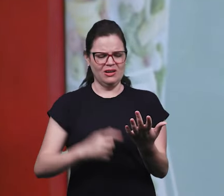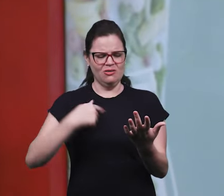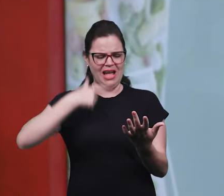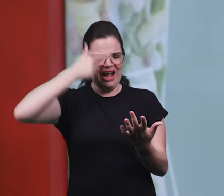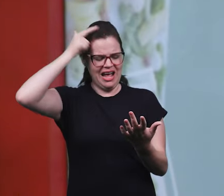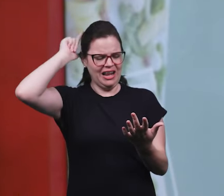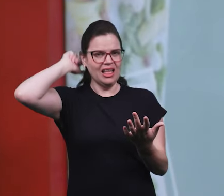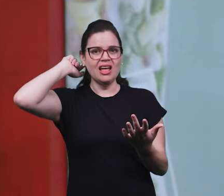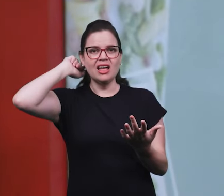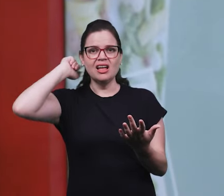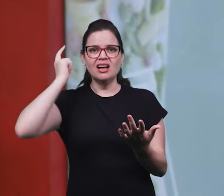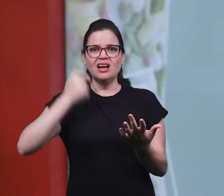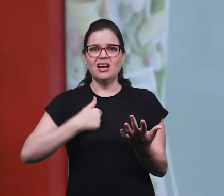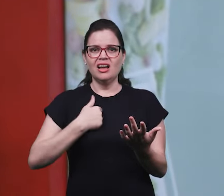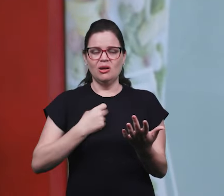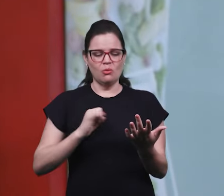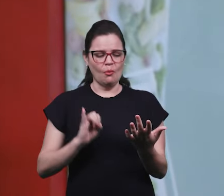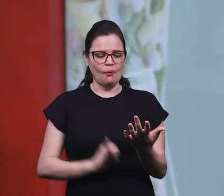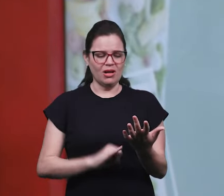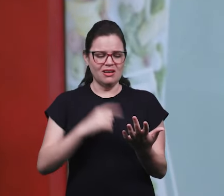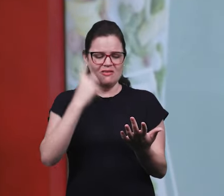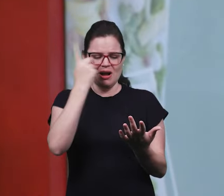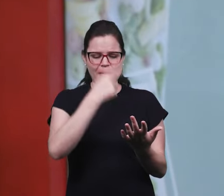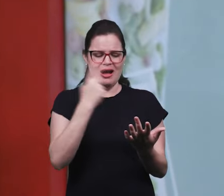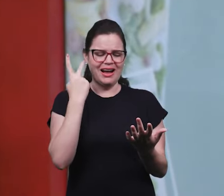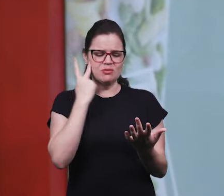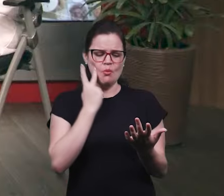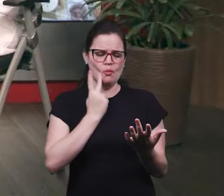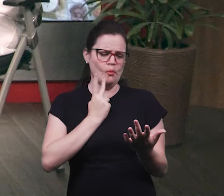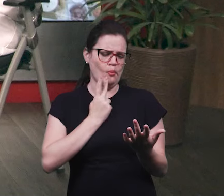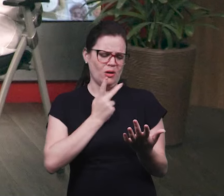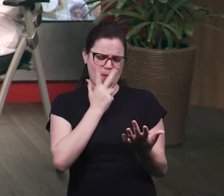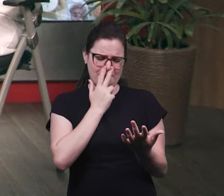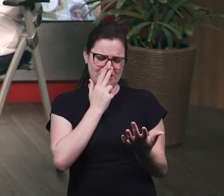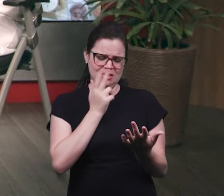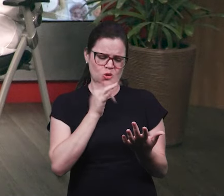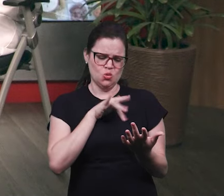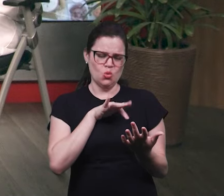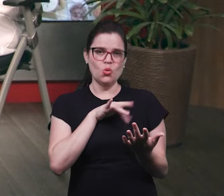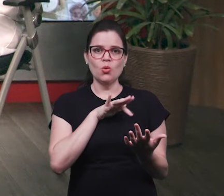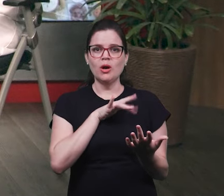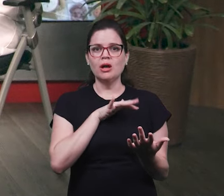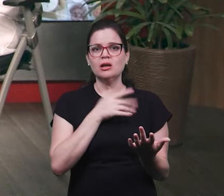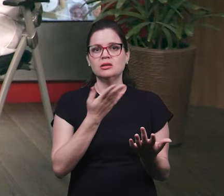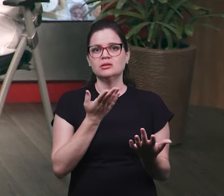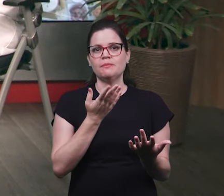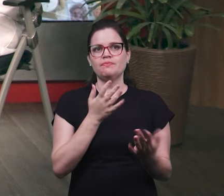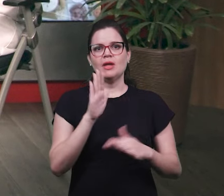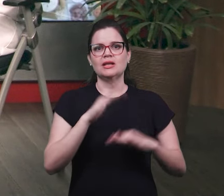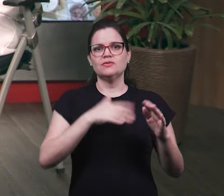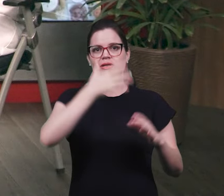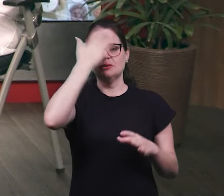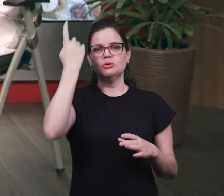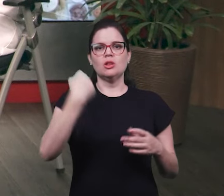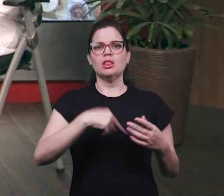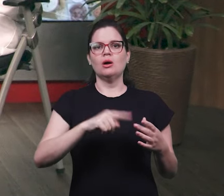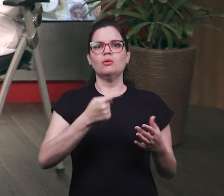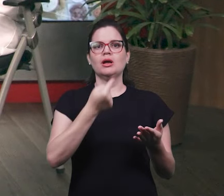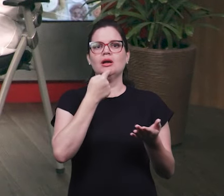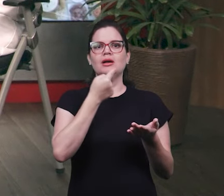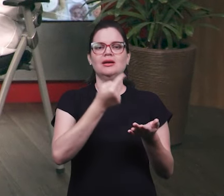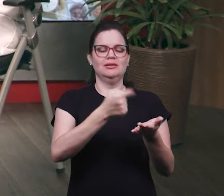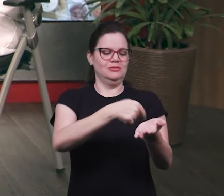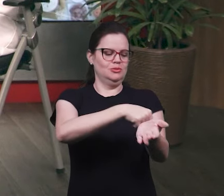cabelo desnutrido né aquela aparência de doença tem paciente que eu já ouvi que não quis passar a sonda porque vai ficar com cara de